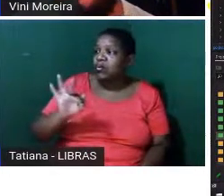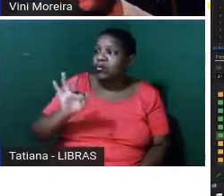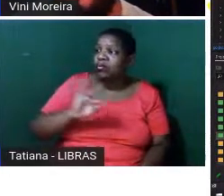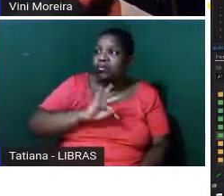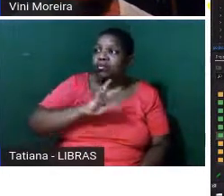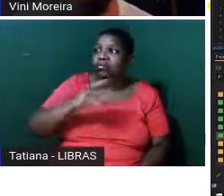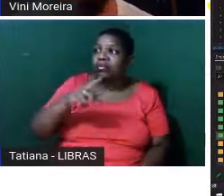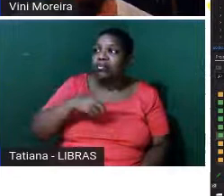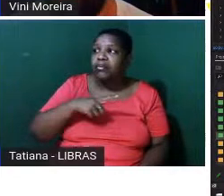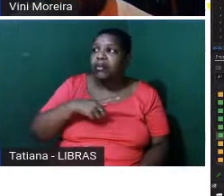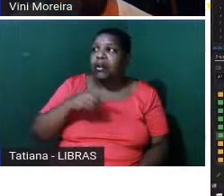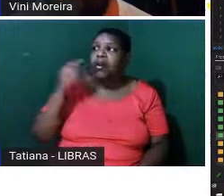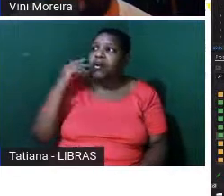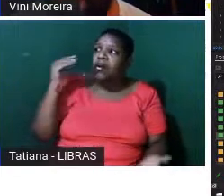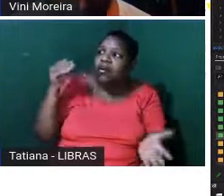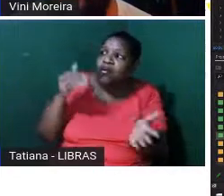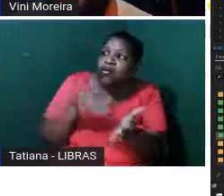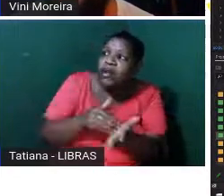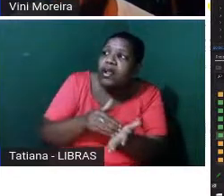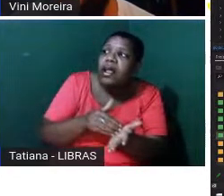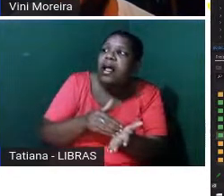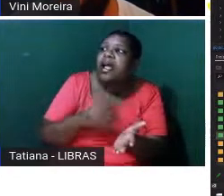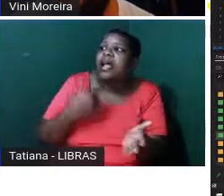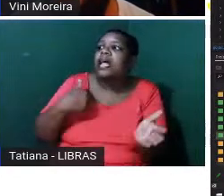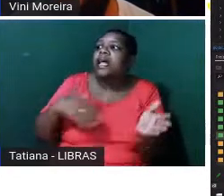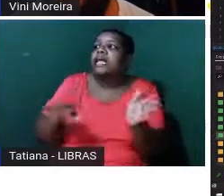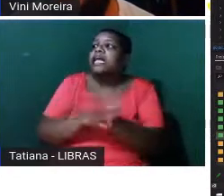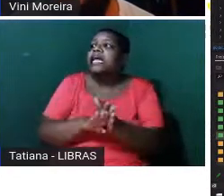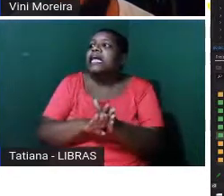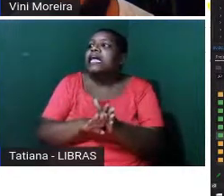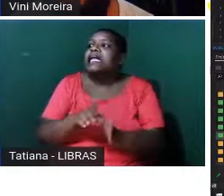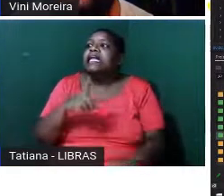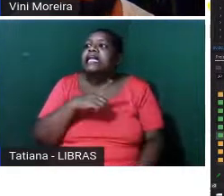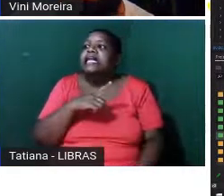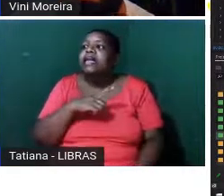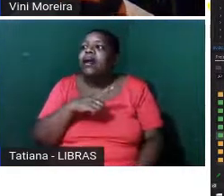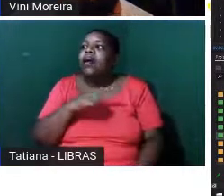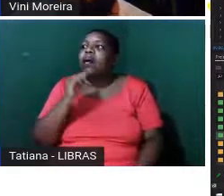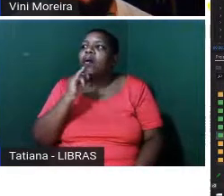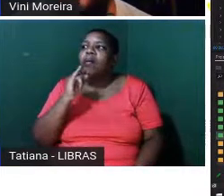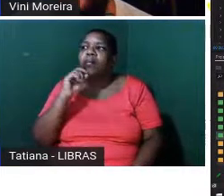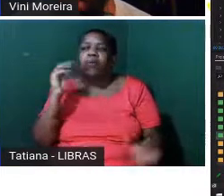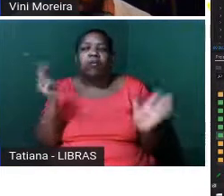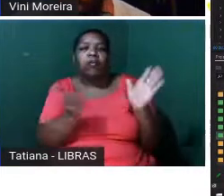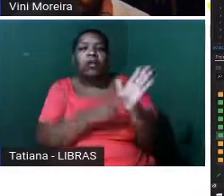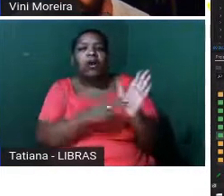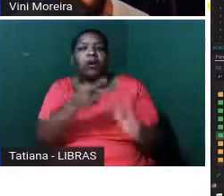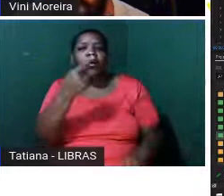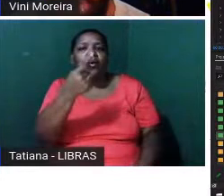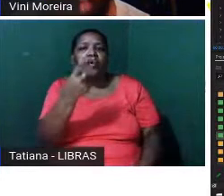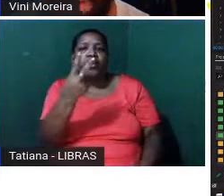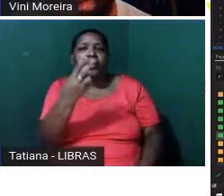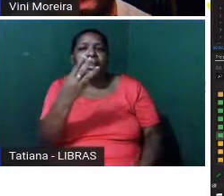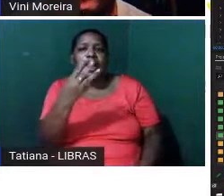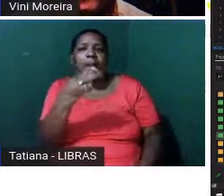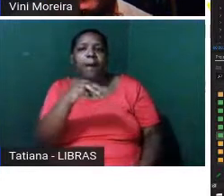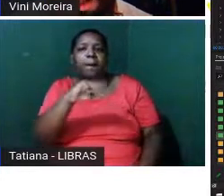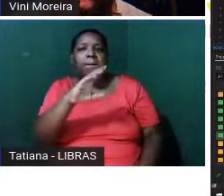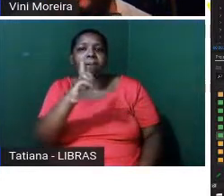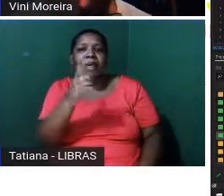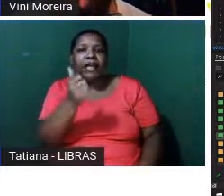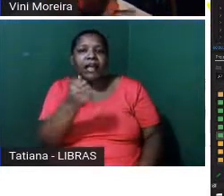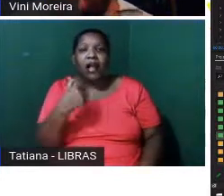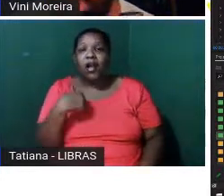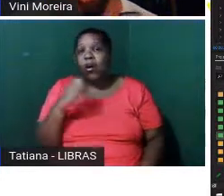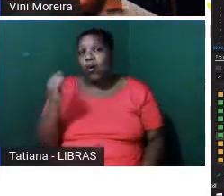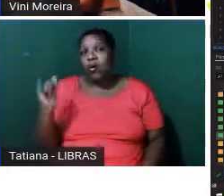se chegasse no final e tivesse uma uma marca aqui do 123 milhas do